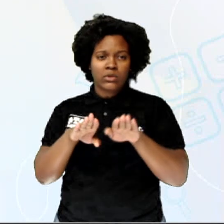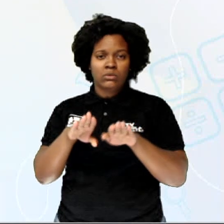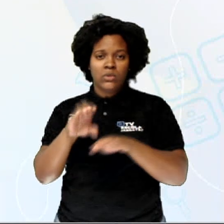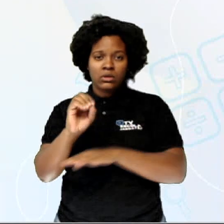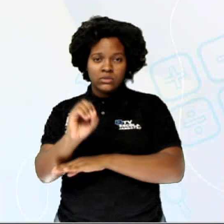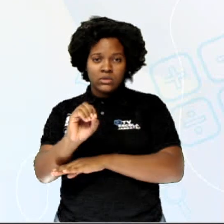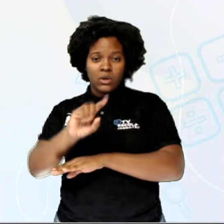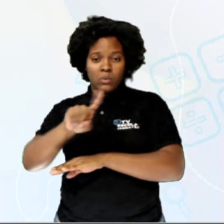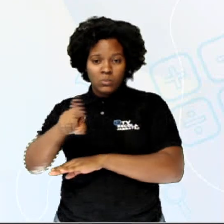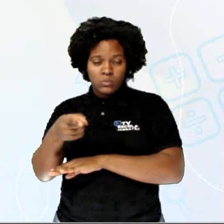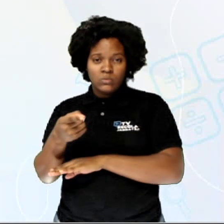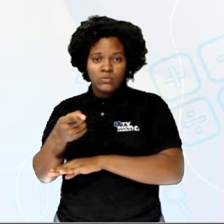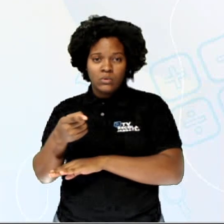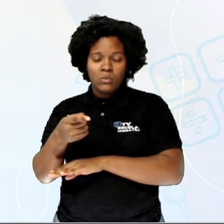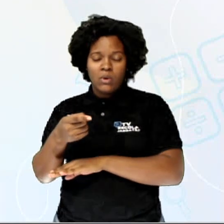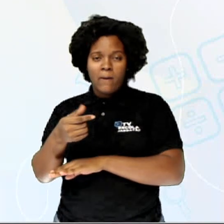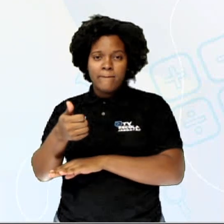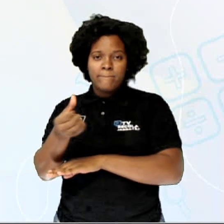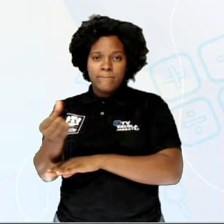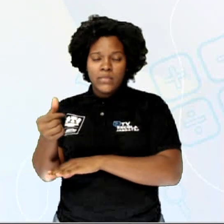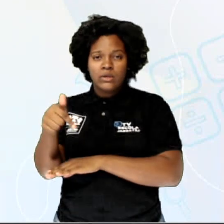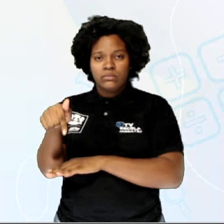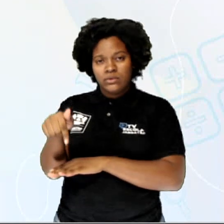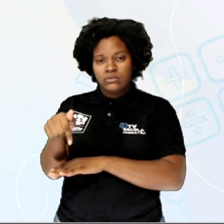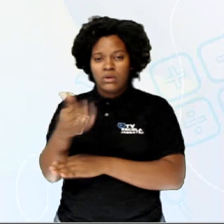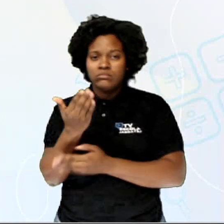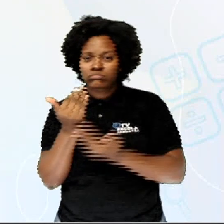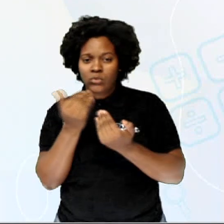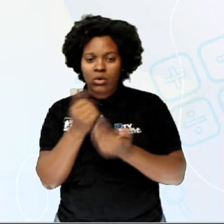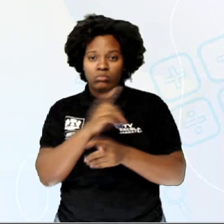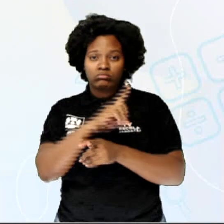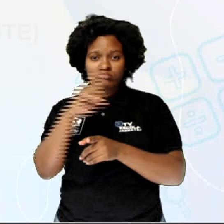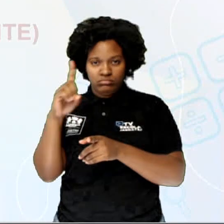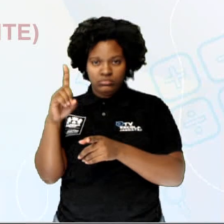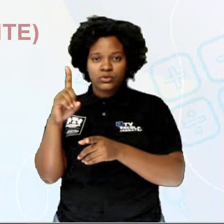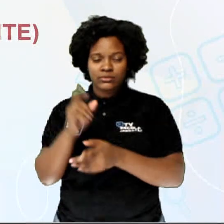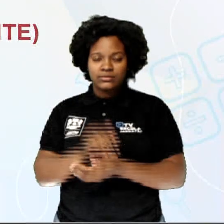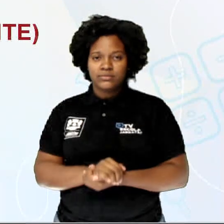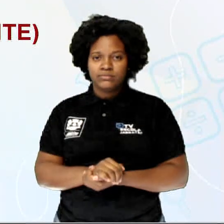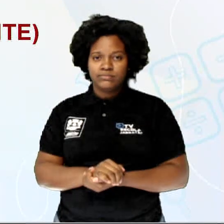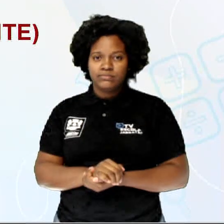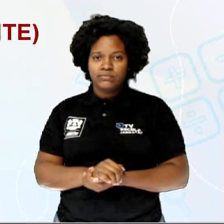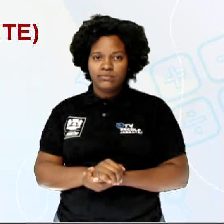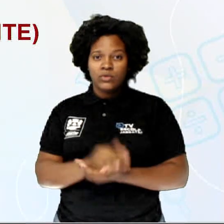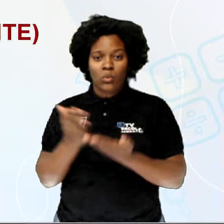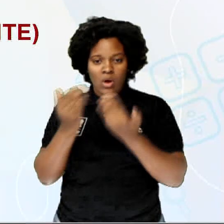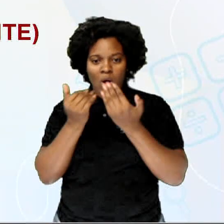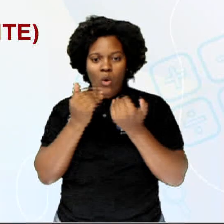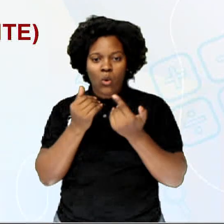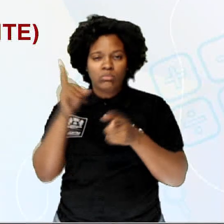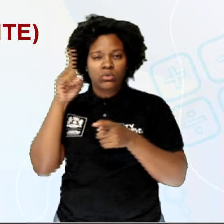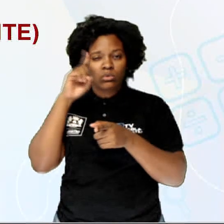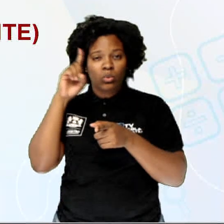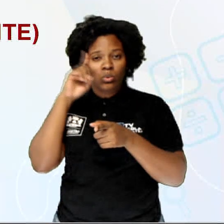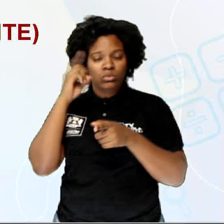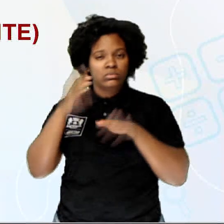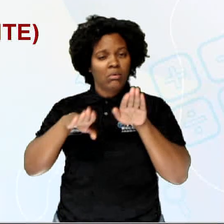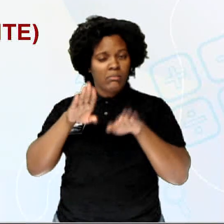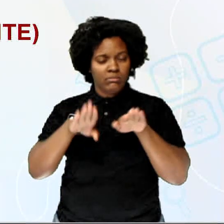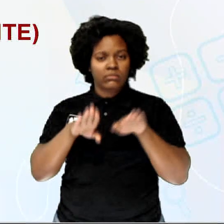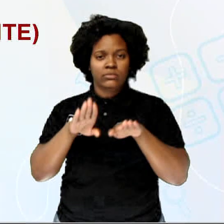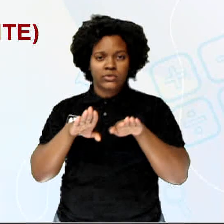significa, ó, essa palavra aproximadamente significa que a gente não vai encontrar o resultado exato, né? A gente vai encontrar o resultado aproximado e vai